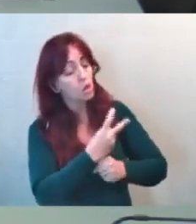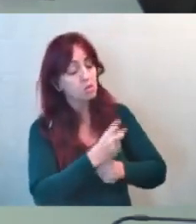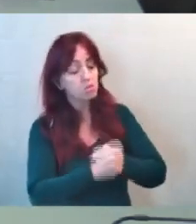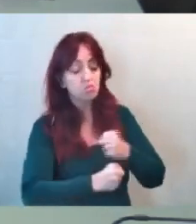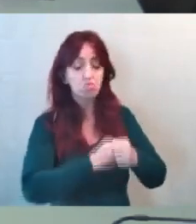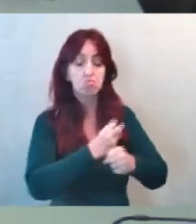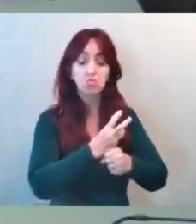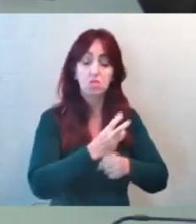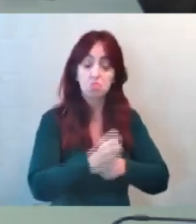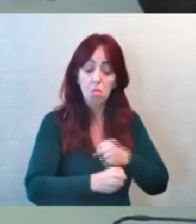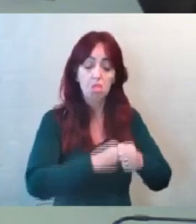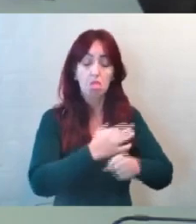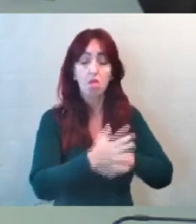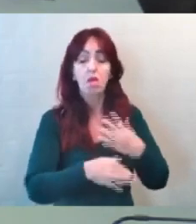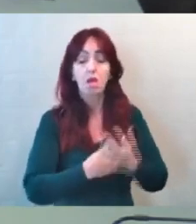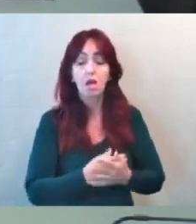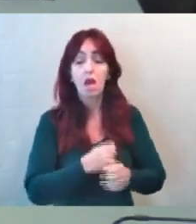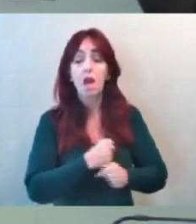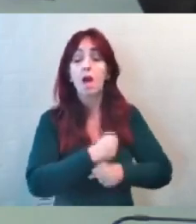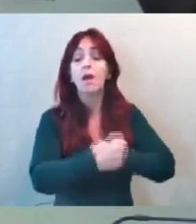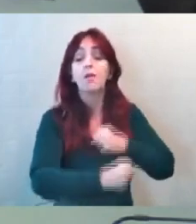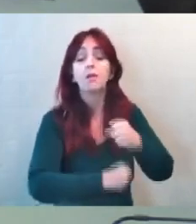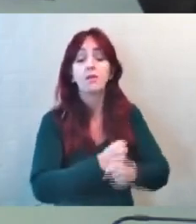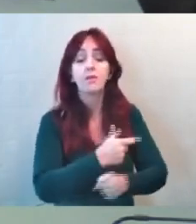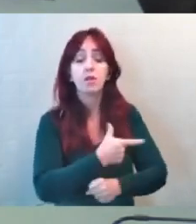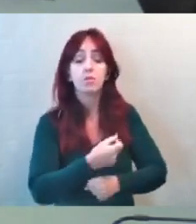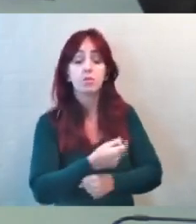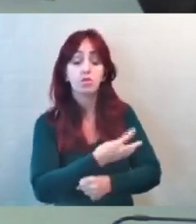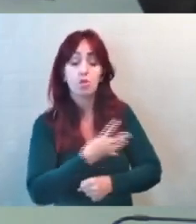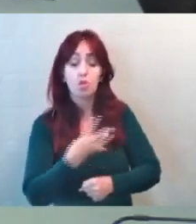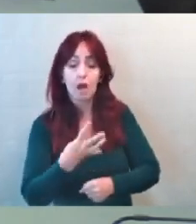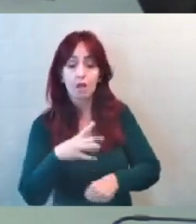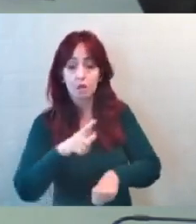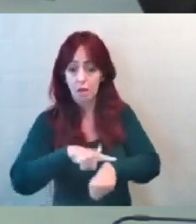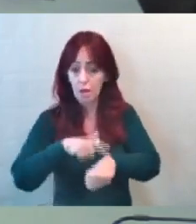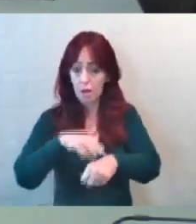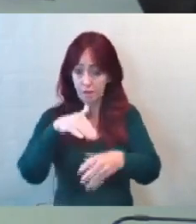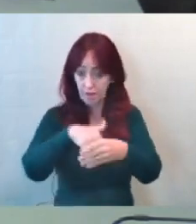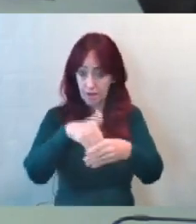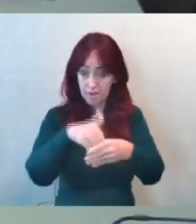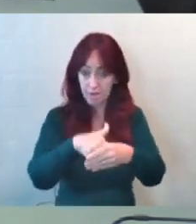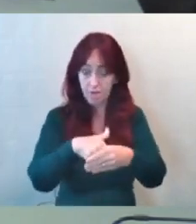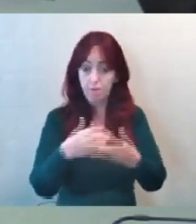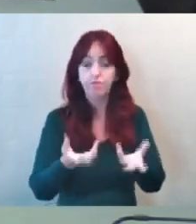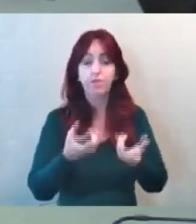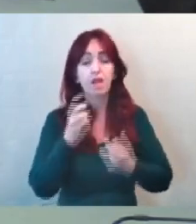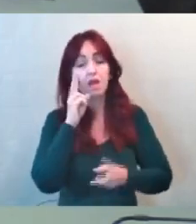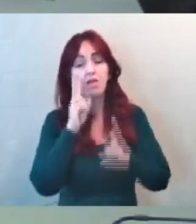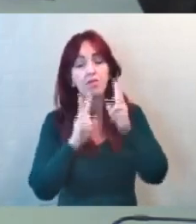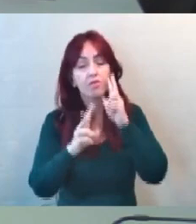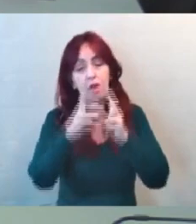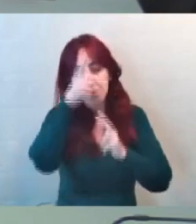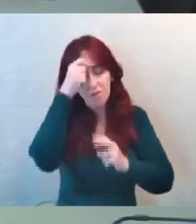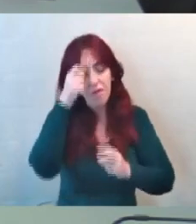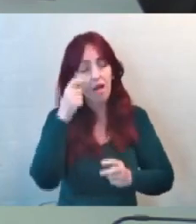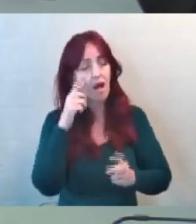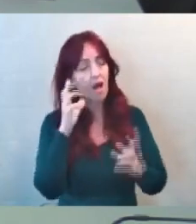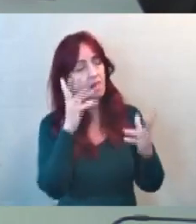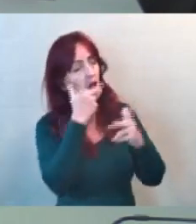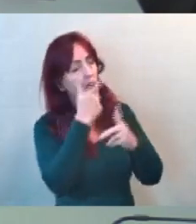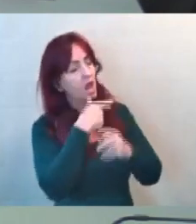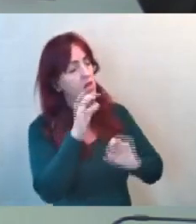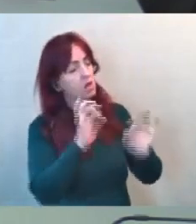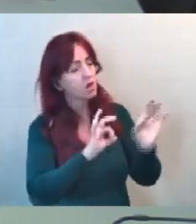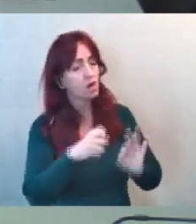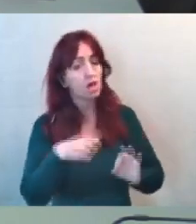um mandato. Ano que vem, na hora das eleições, eu quero ver o prefeito lá falando que está tudo lindo e nós, os vereadores